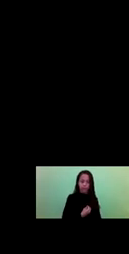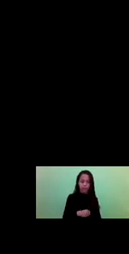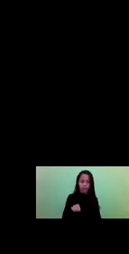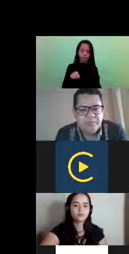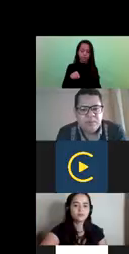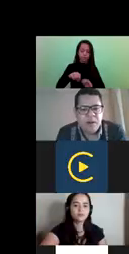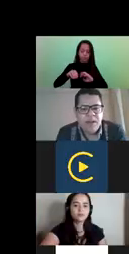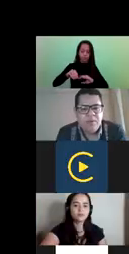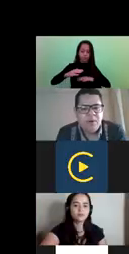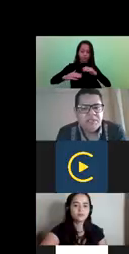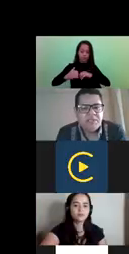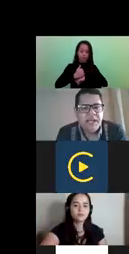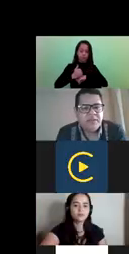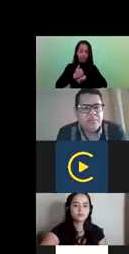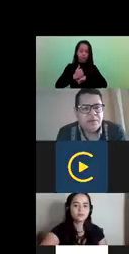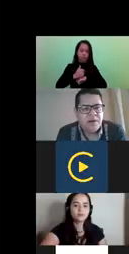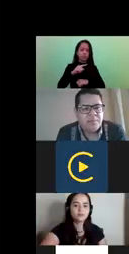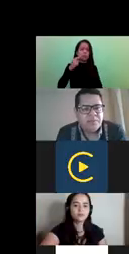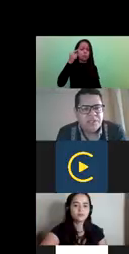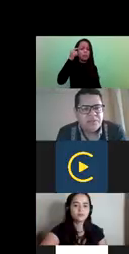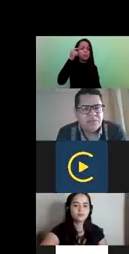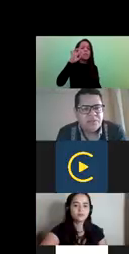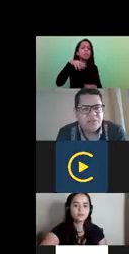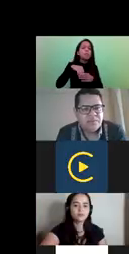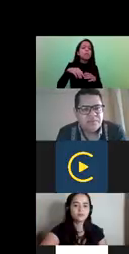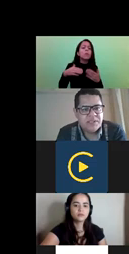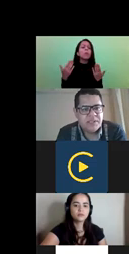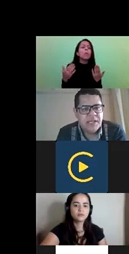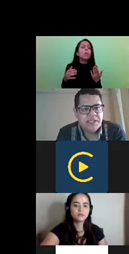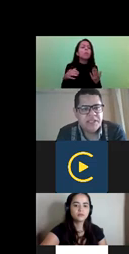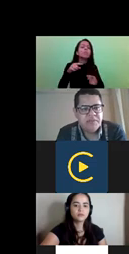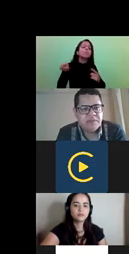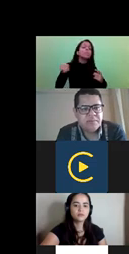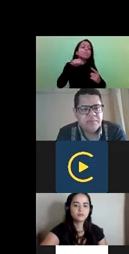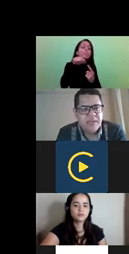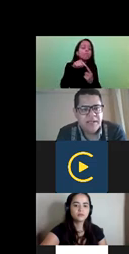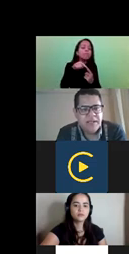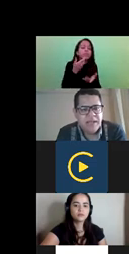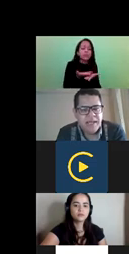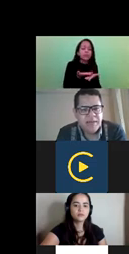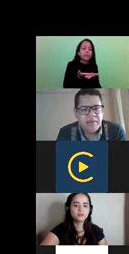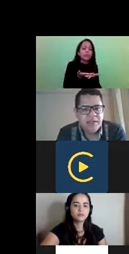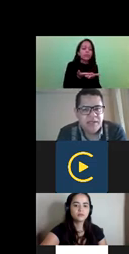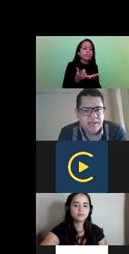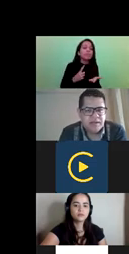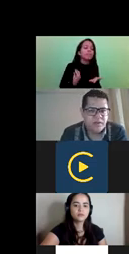profissional, qual é o objeto próprio de estudo científico? E